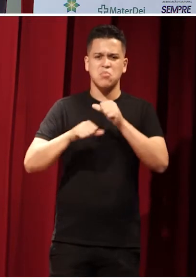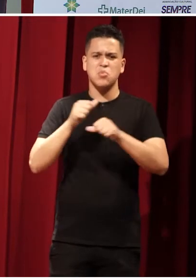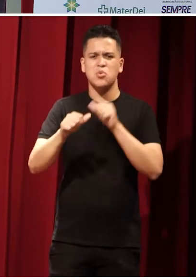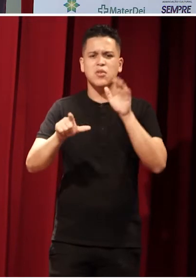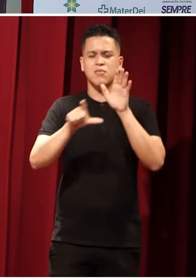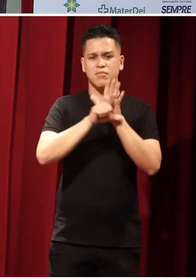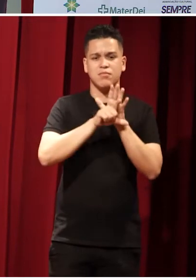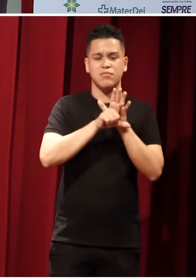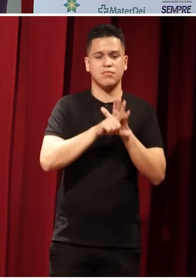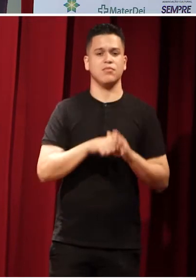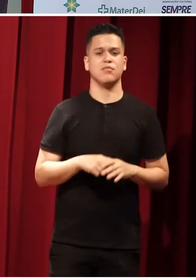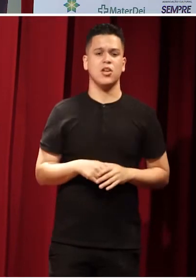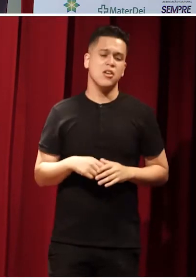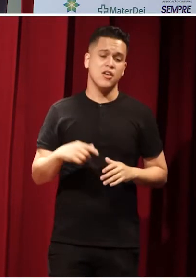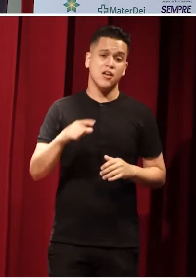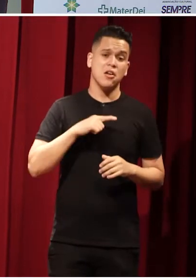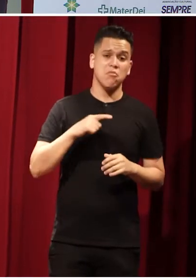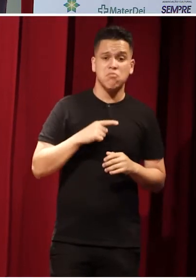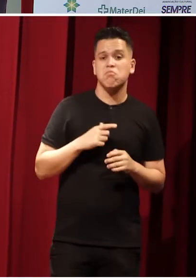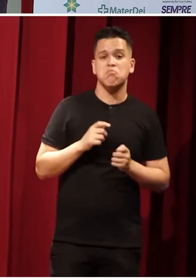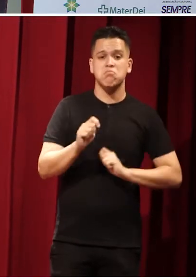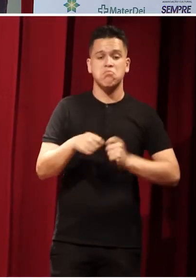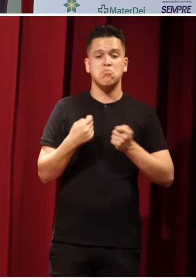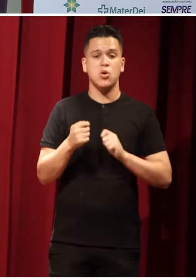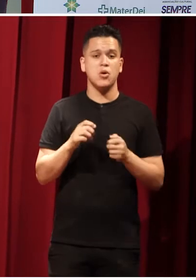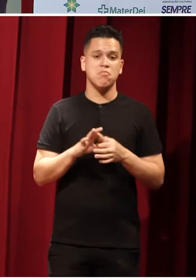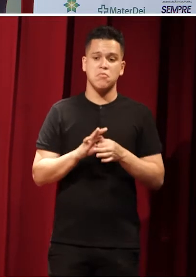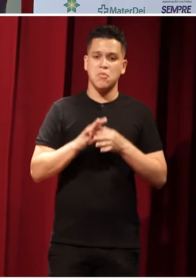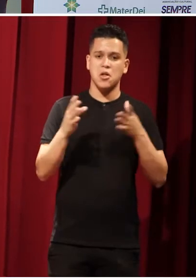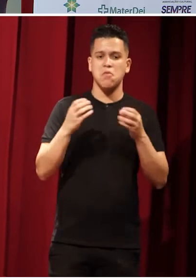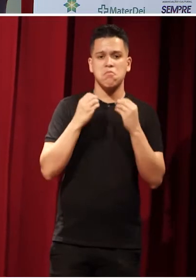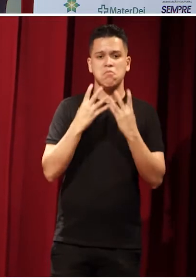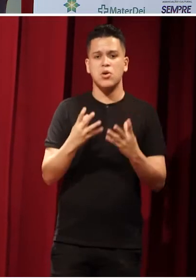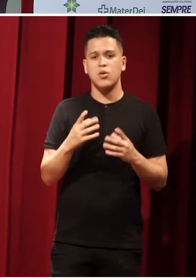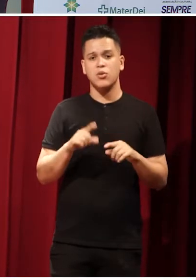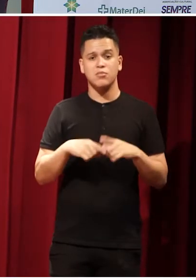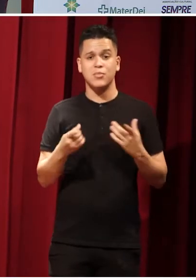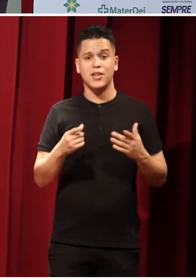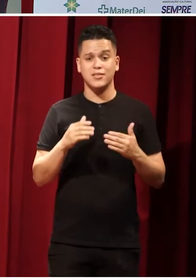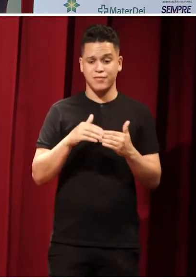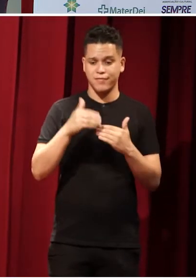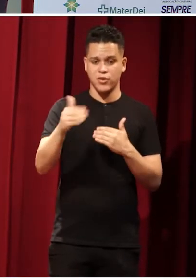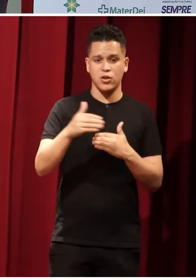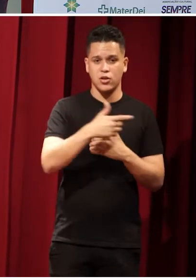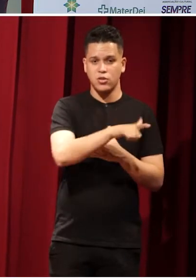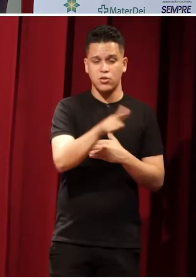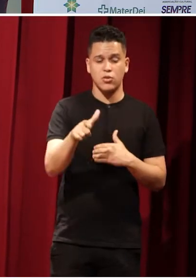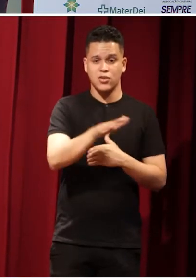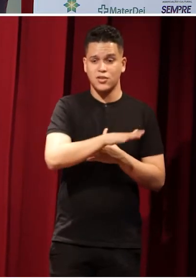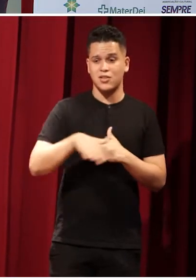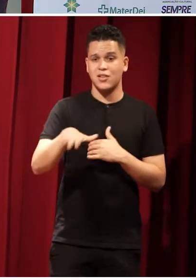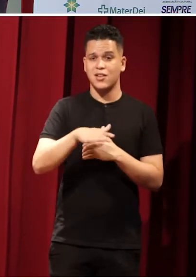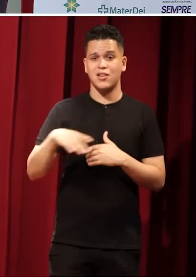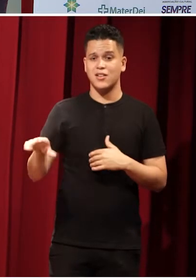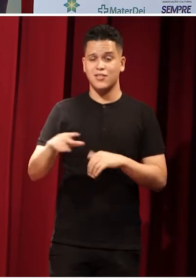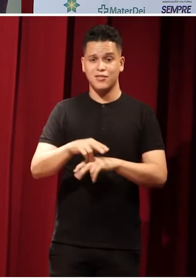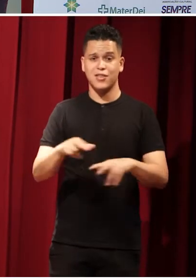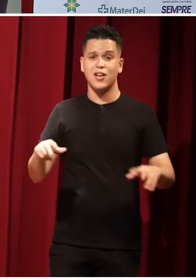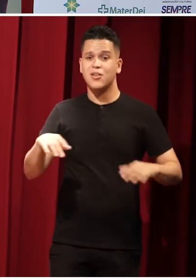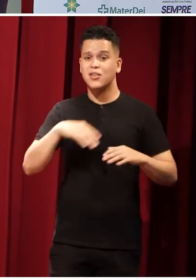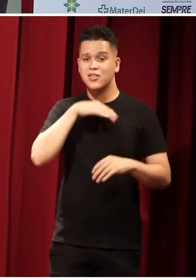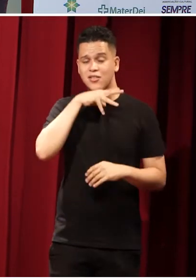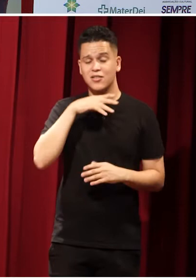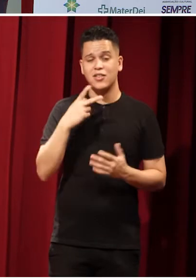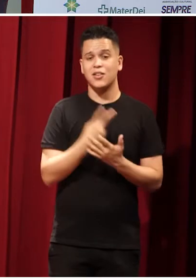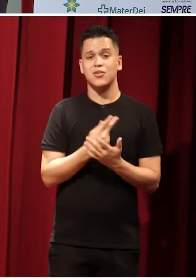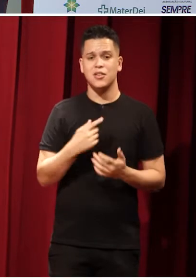você, fazendo reformas, você tem uma economia liberal, apesar de todas as barbaridades que estão acontecendo em todos